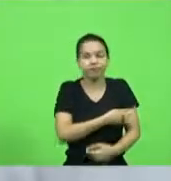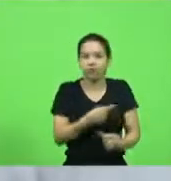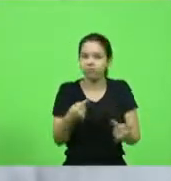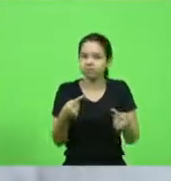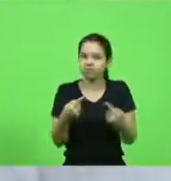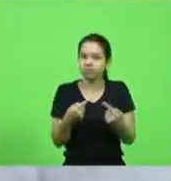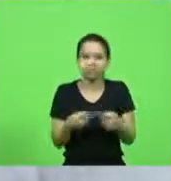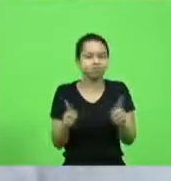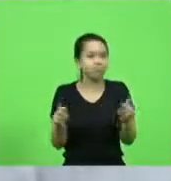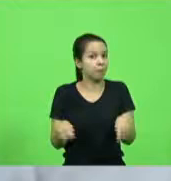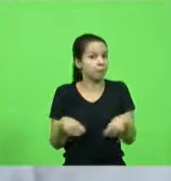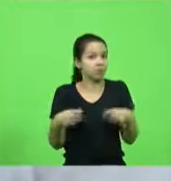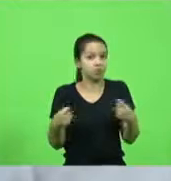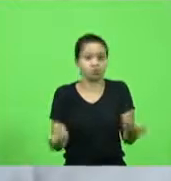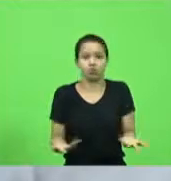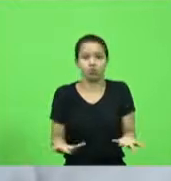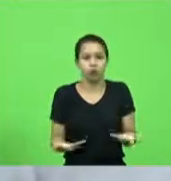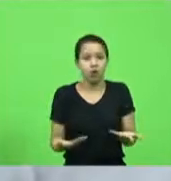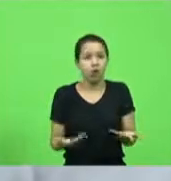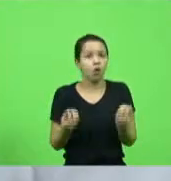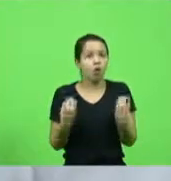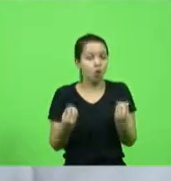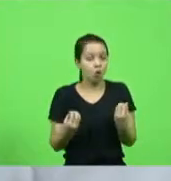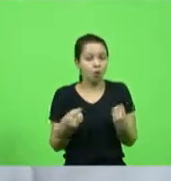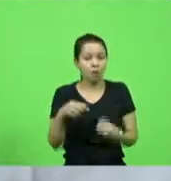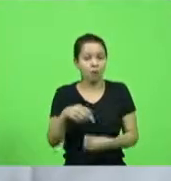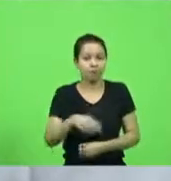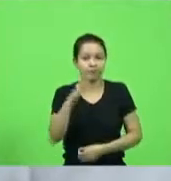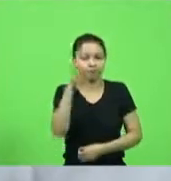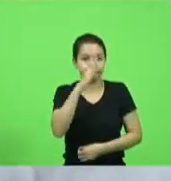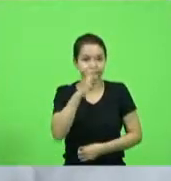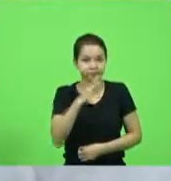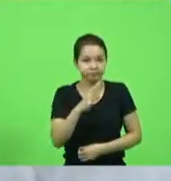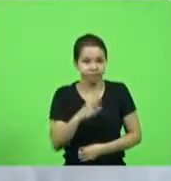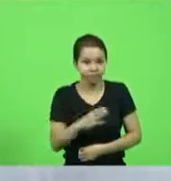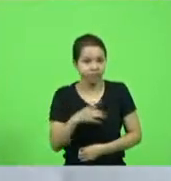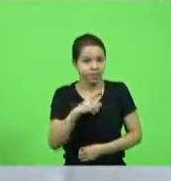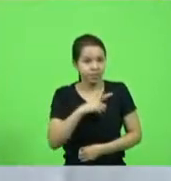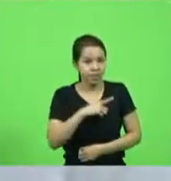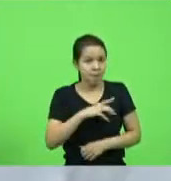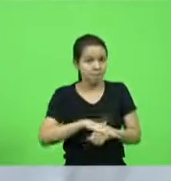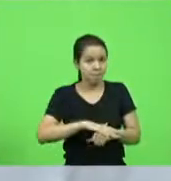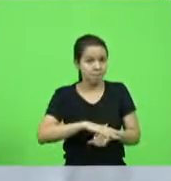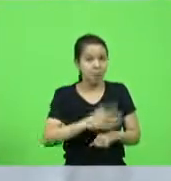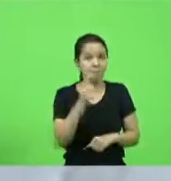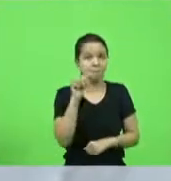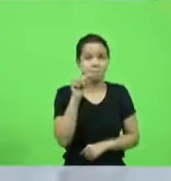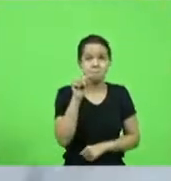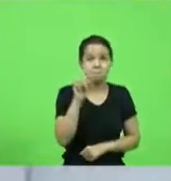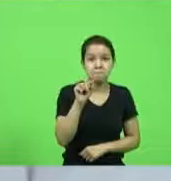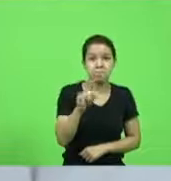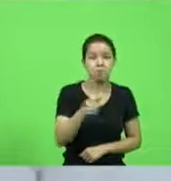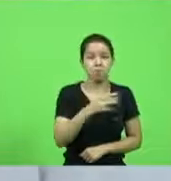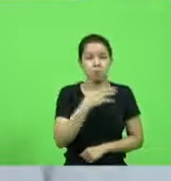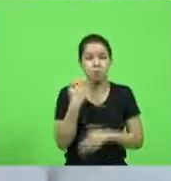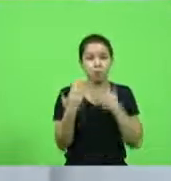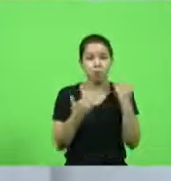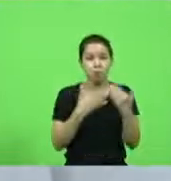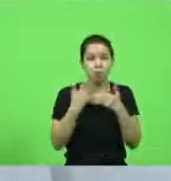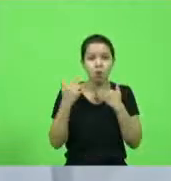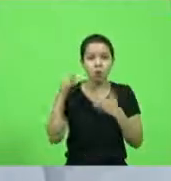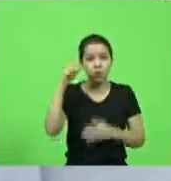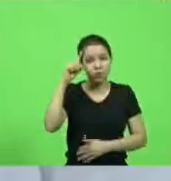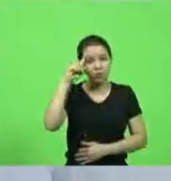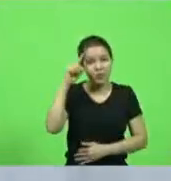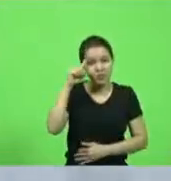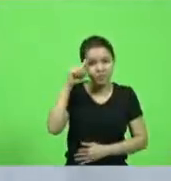diria, para um país onde ocorrem mais de 1.000 mortes por dia, em média, há